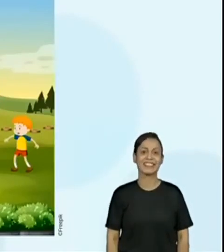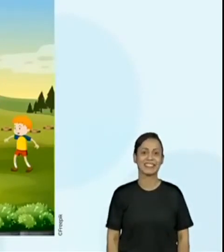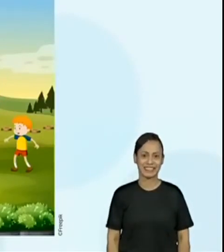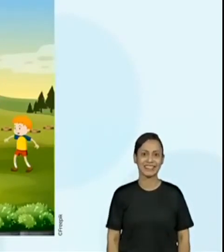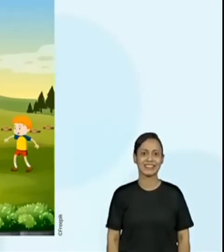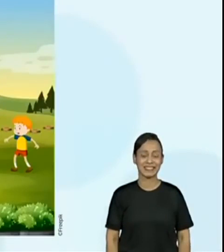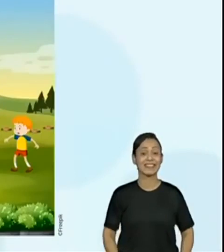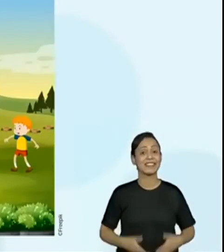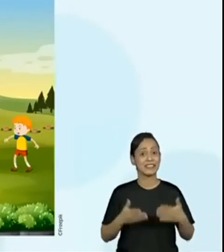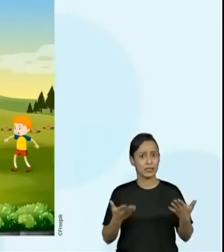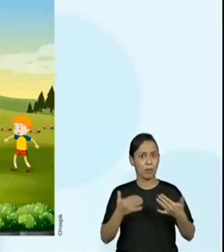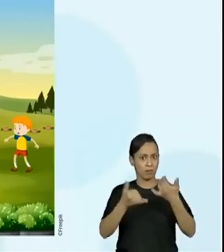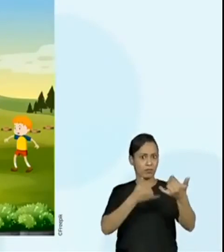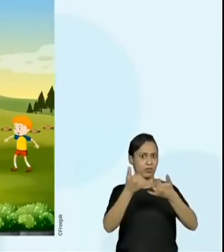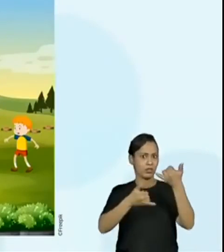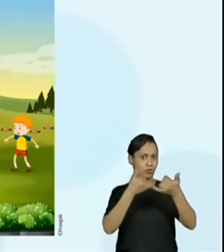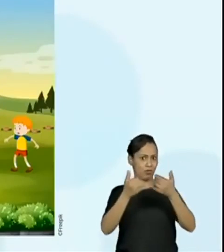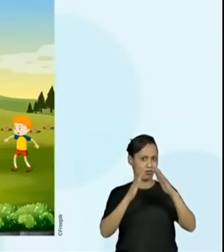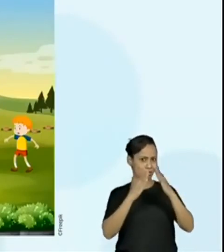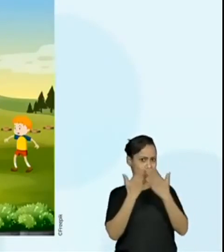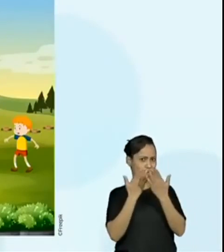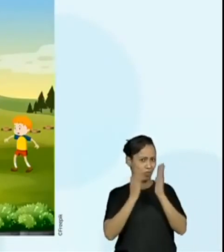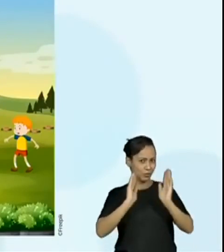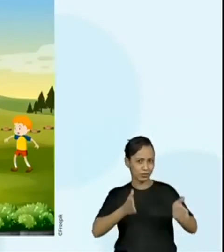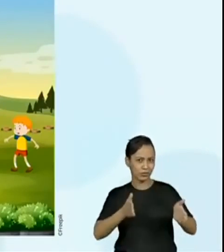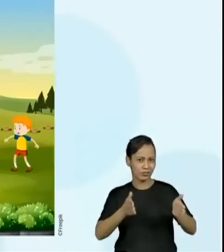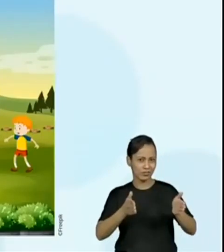Sim. Já brincaram? Já